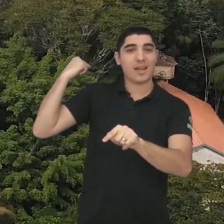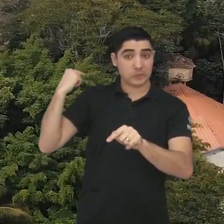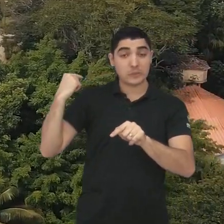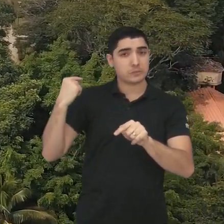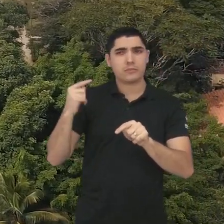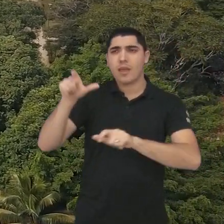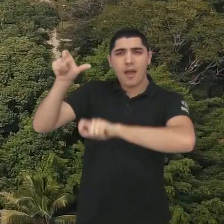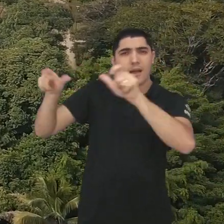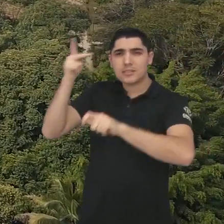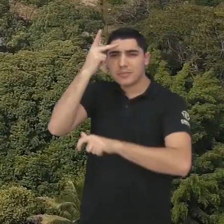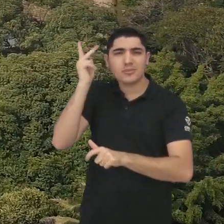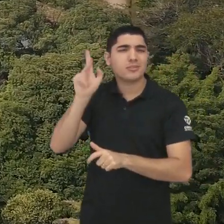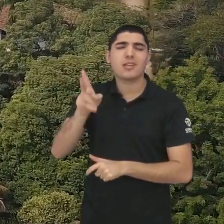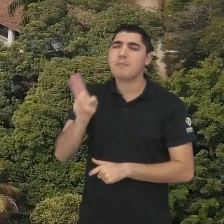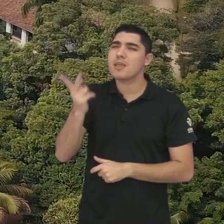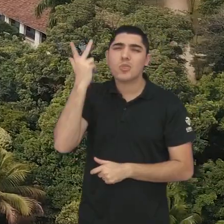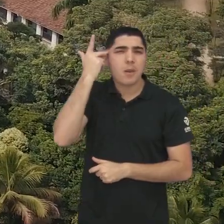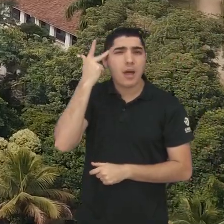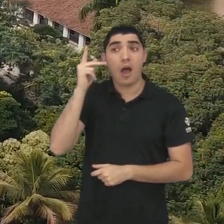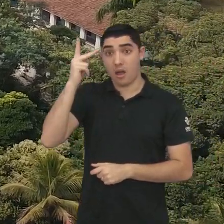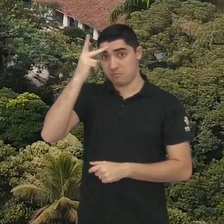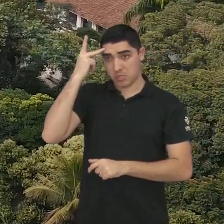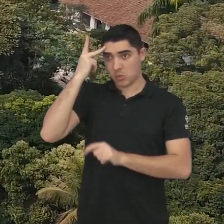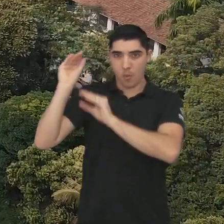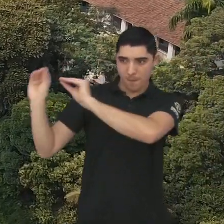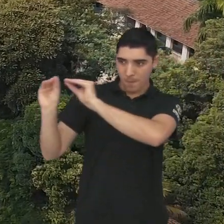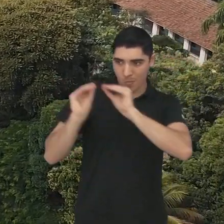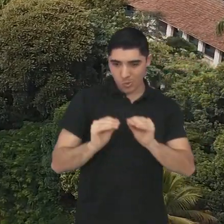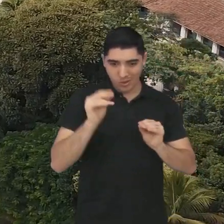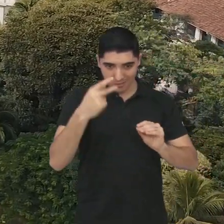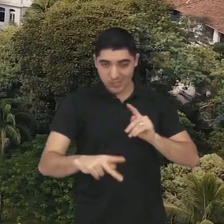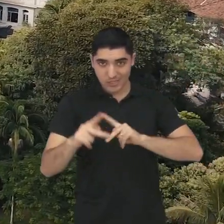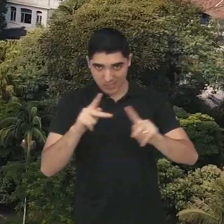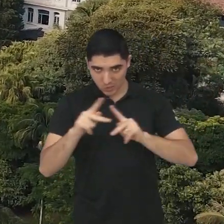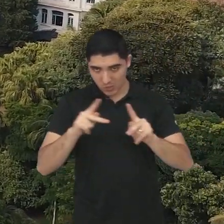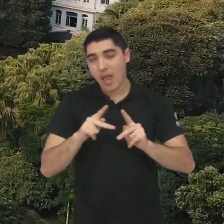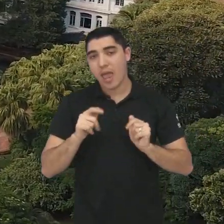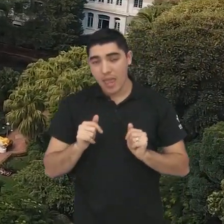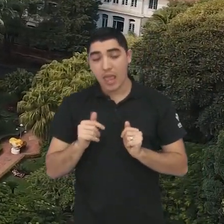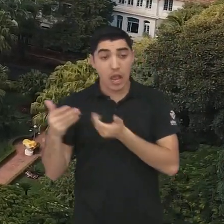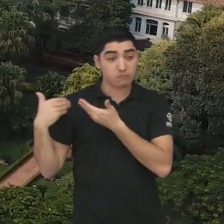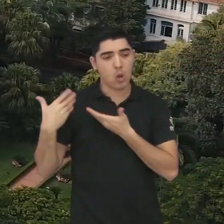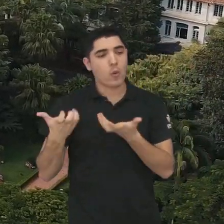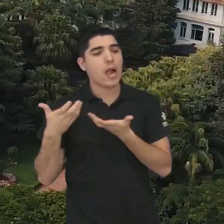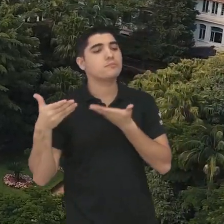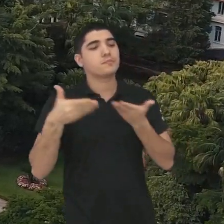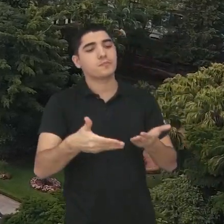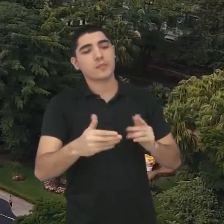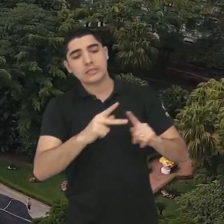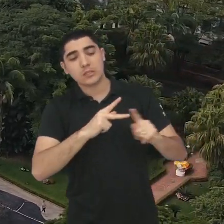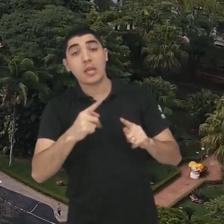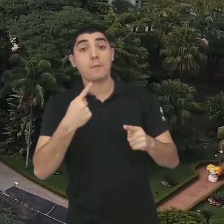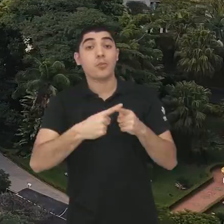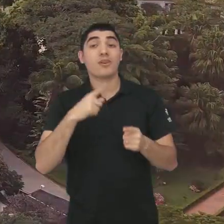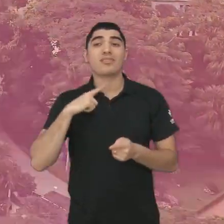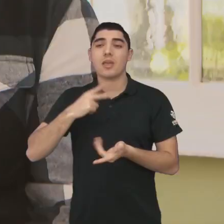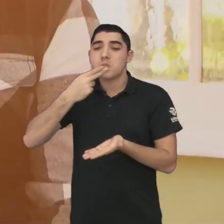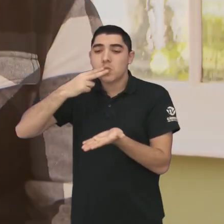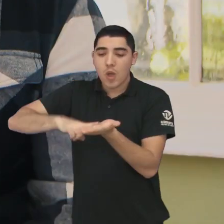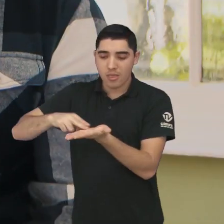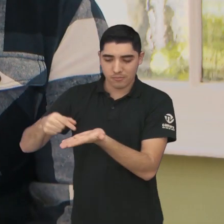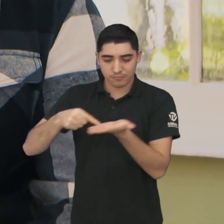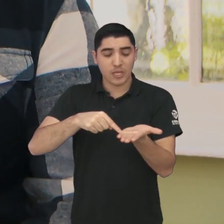de ciências de nível nacional, até mesmo reconhecimento internacional aqui na cidade. E naquela época o Vicentina